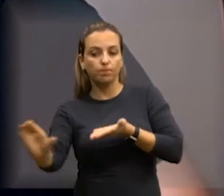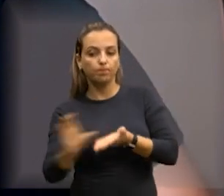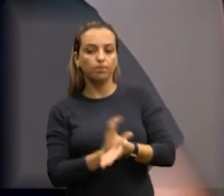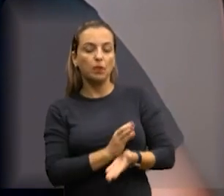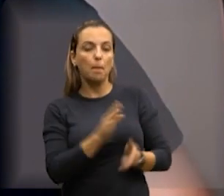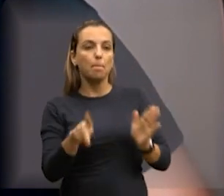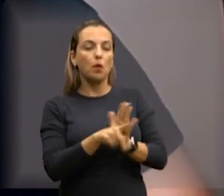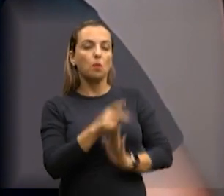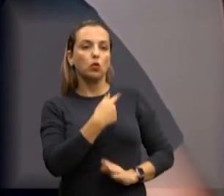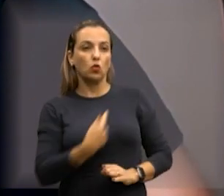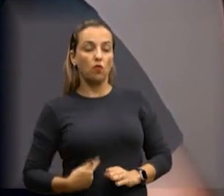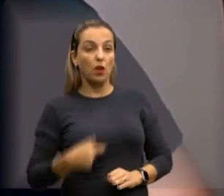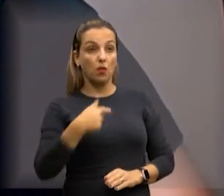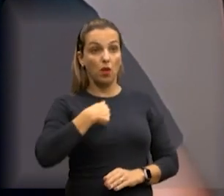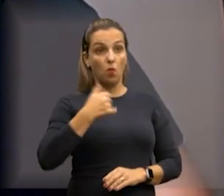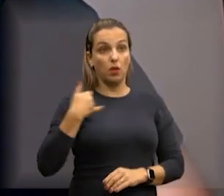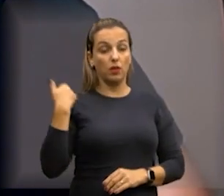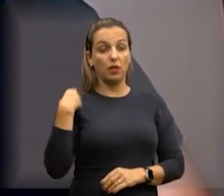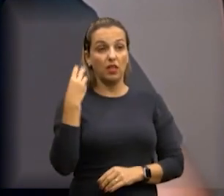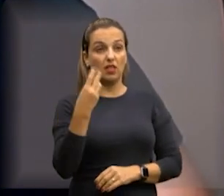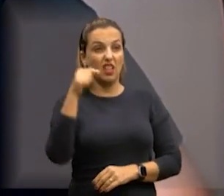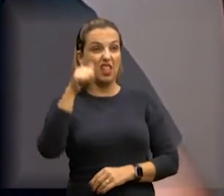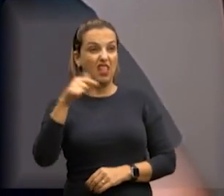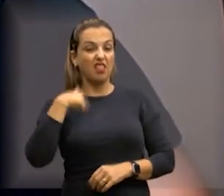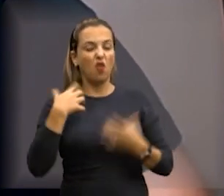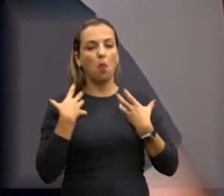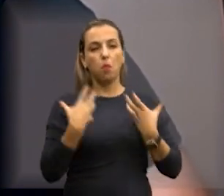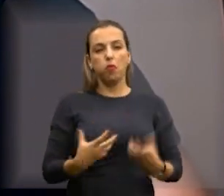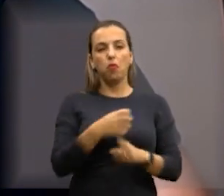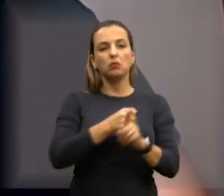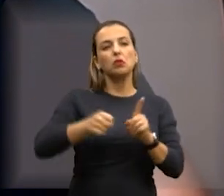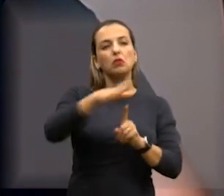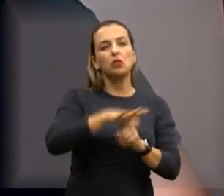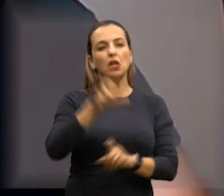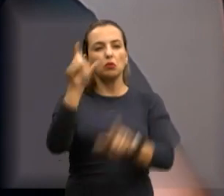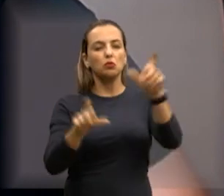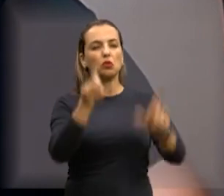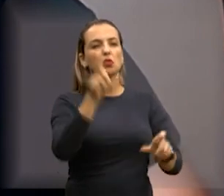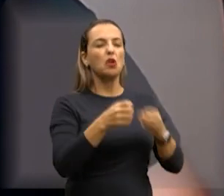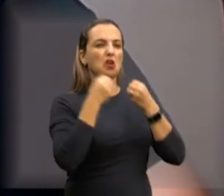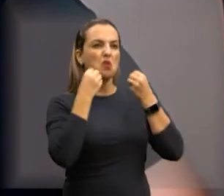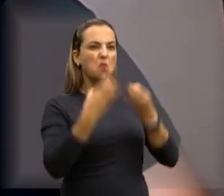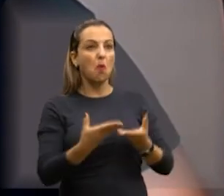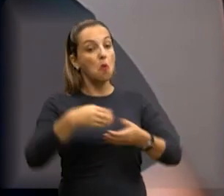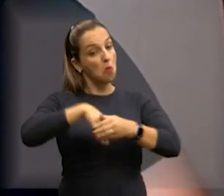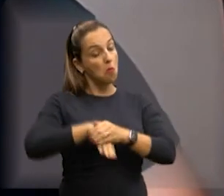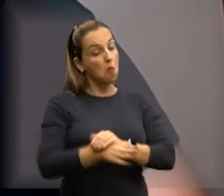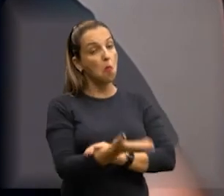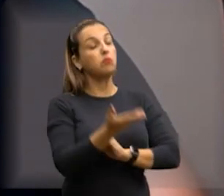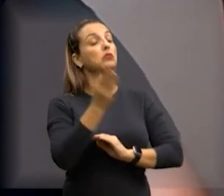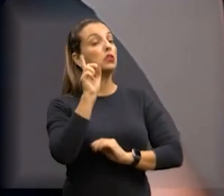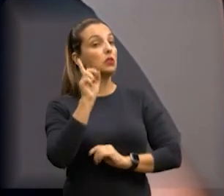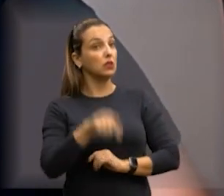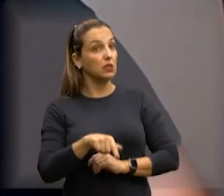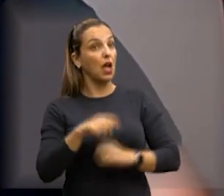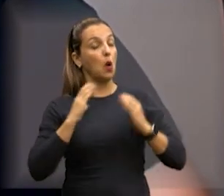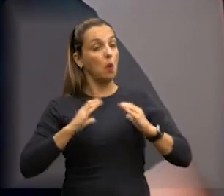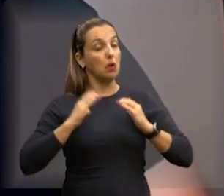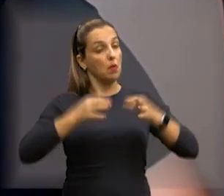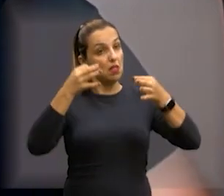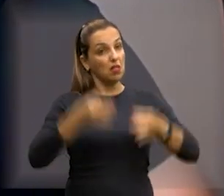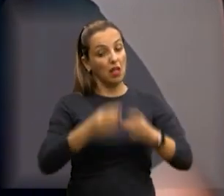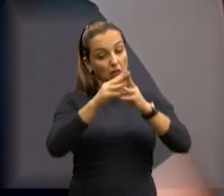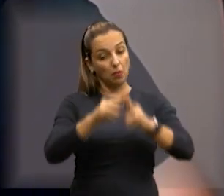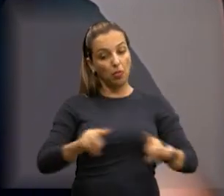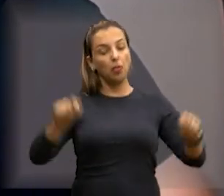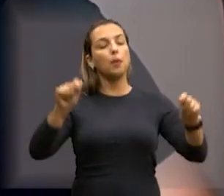de vida, cheguei a um momento em que estou farto dessa sociedade onde os homens de bons costumes estão prestes a ruir.